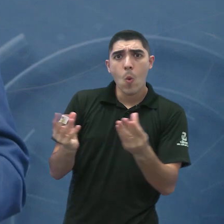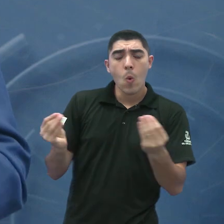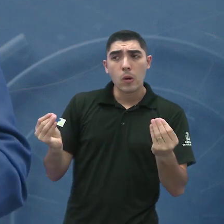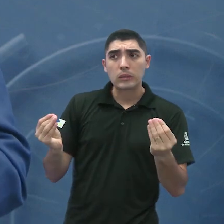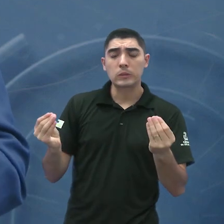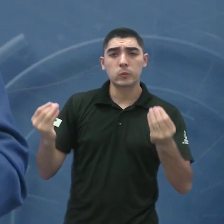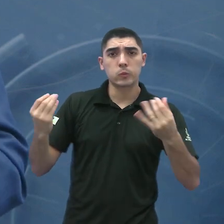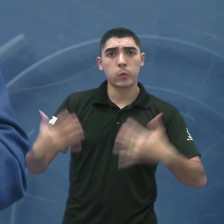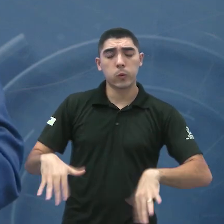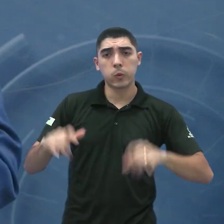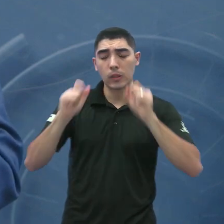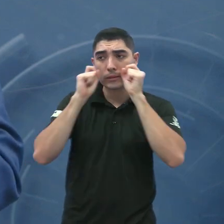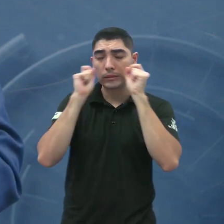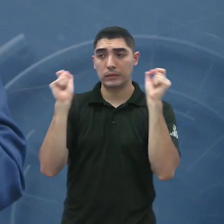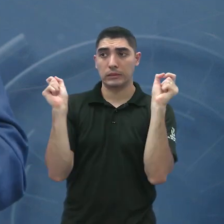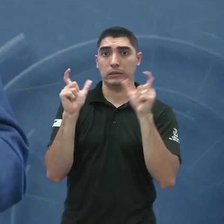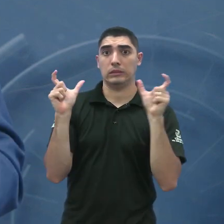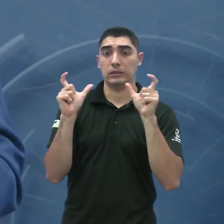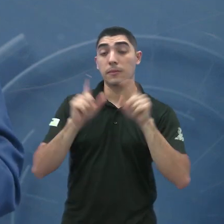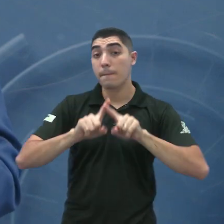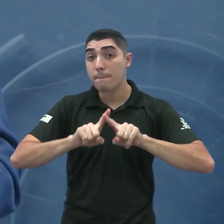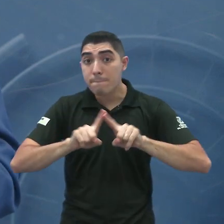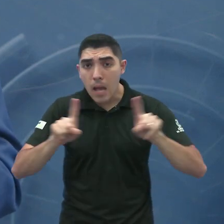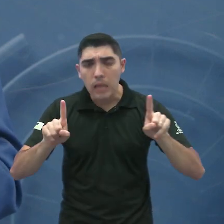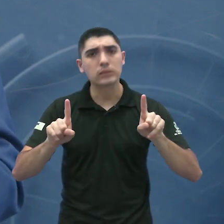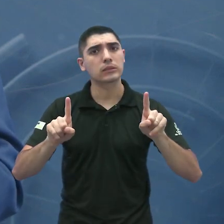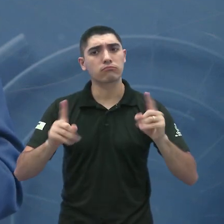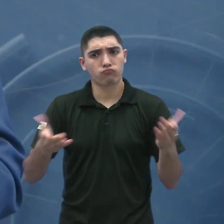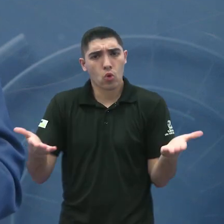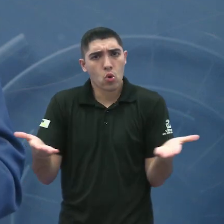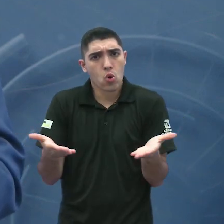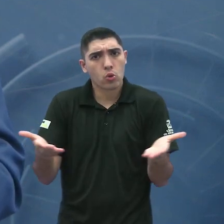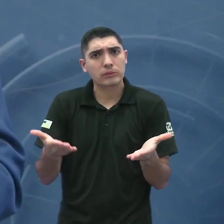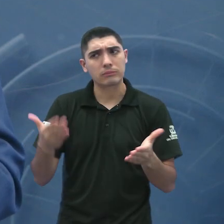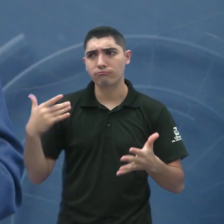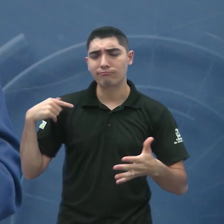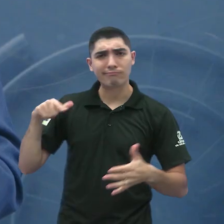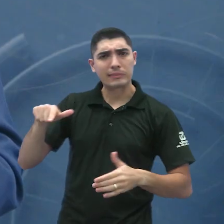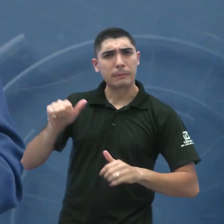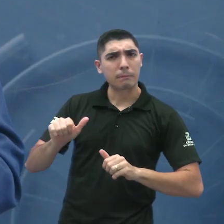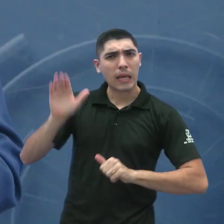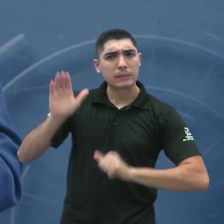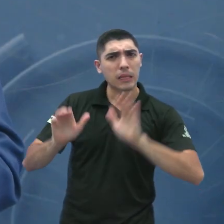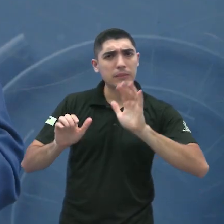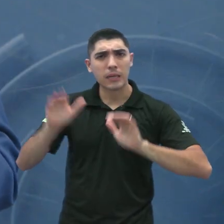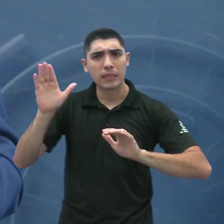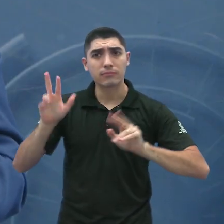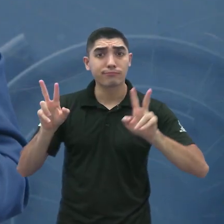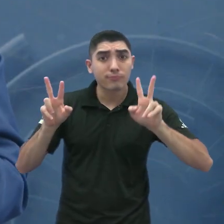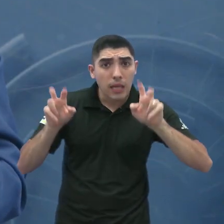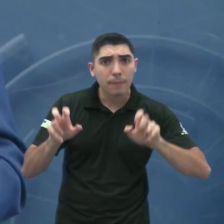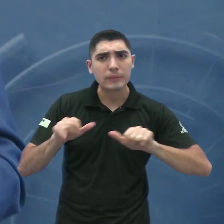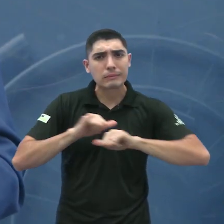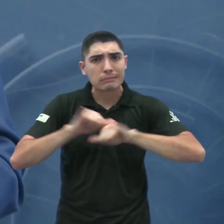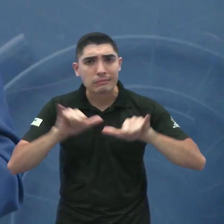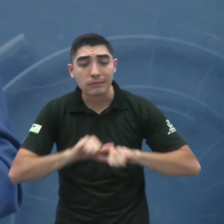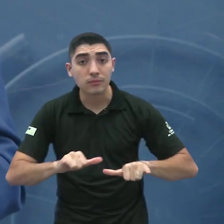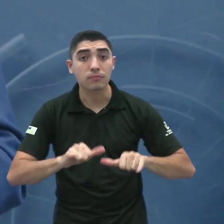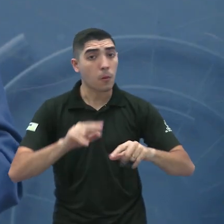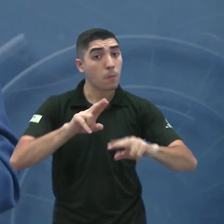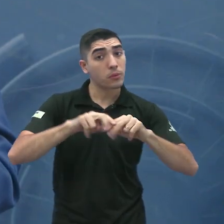porém, em contrapartida, nunca se falou tanto sobre o assunto, o que ajuda as pessoas